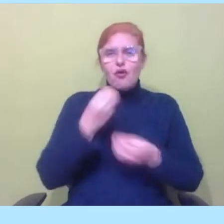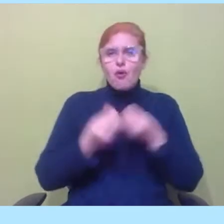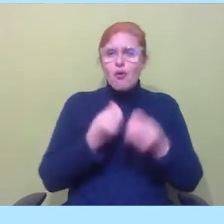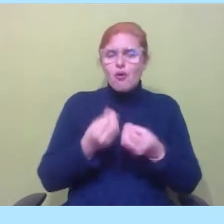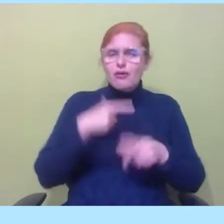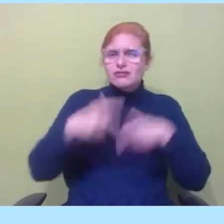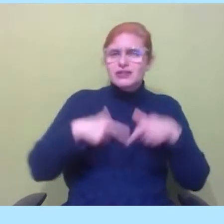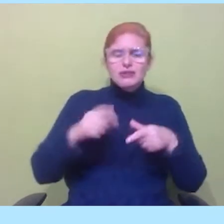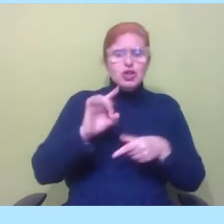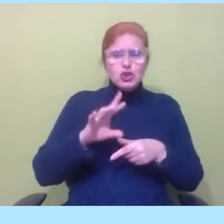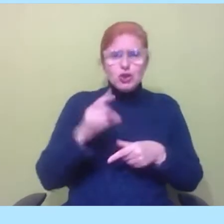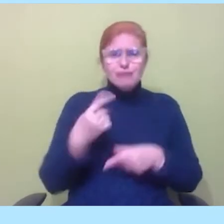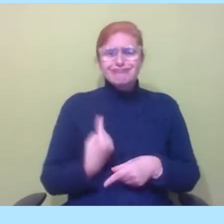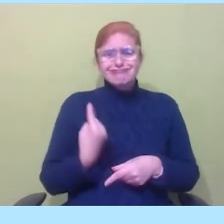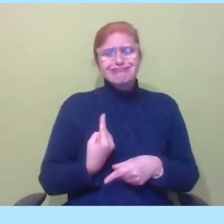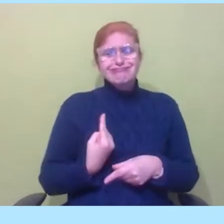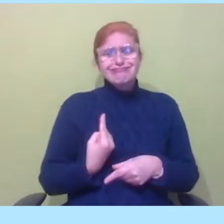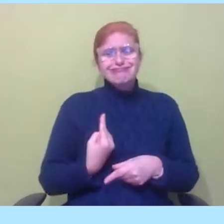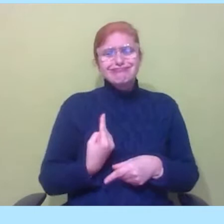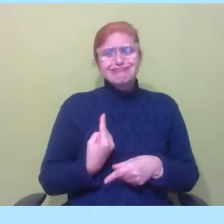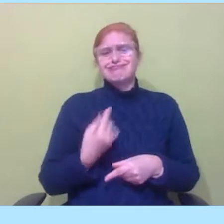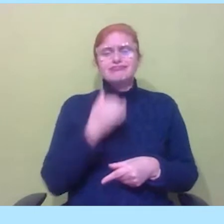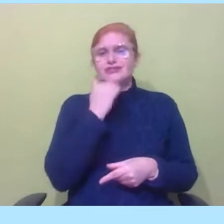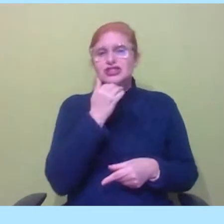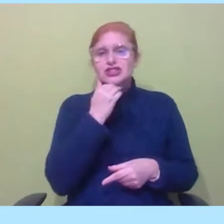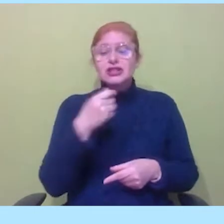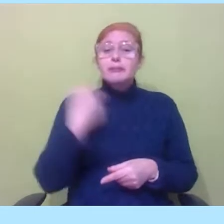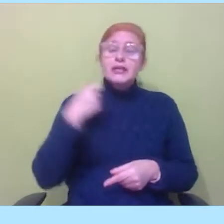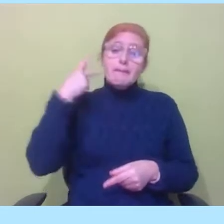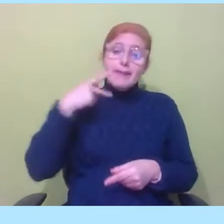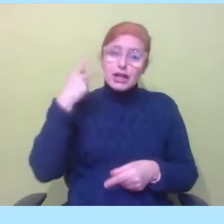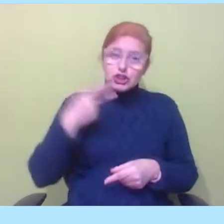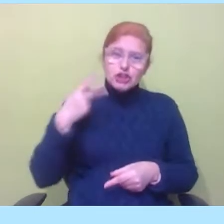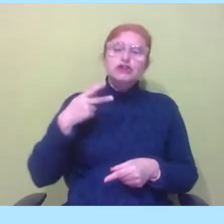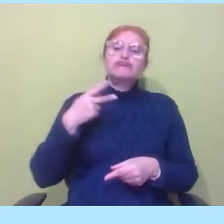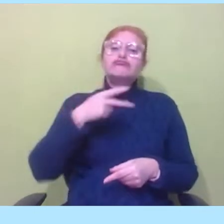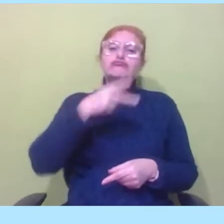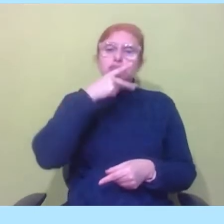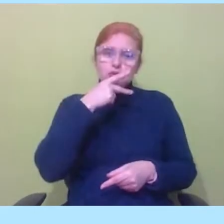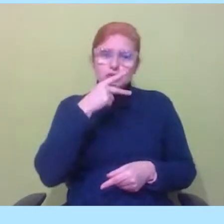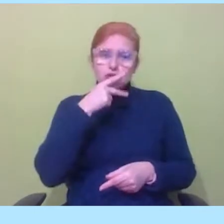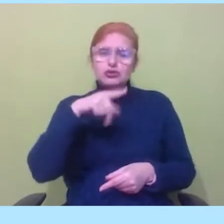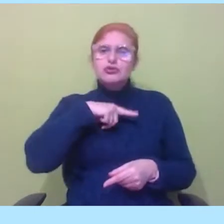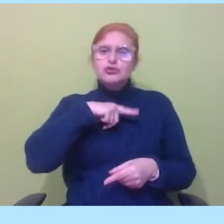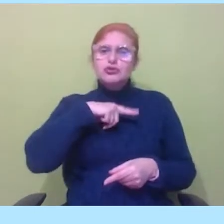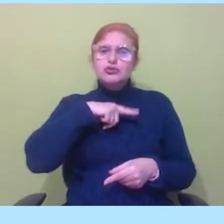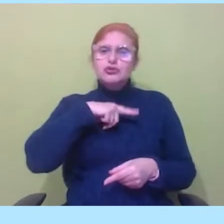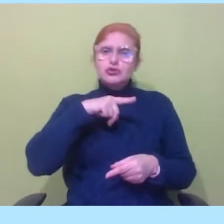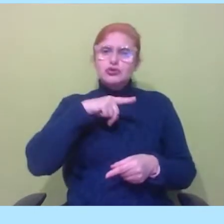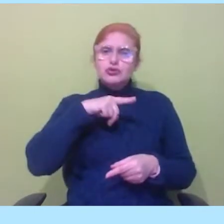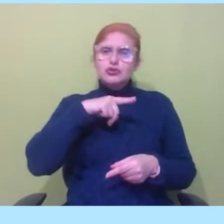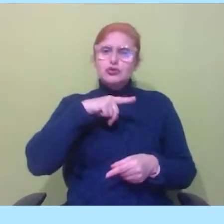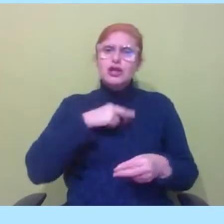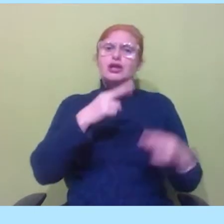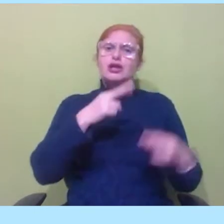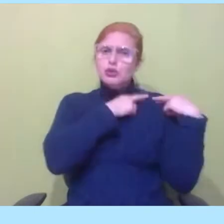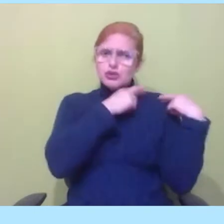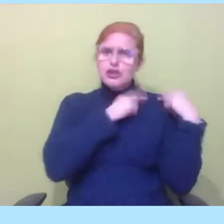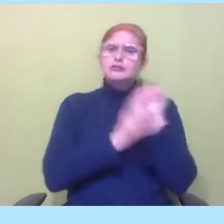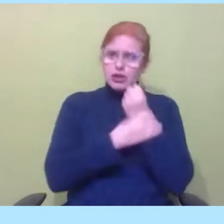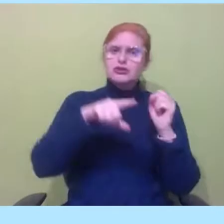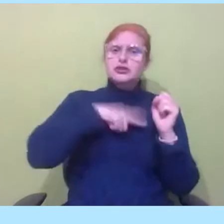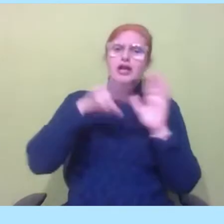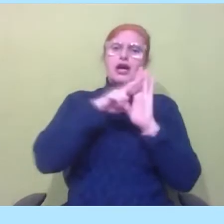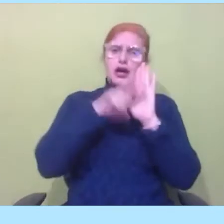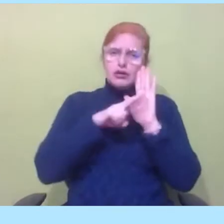enquanto instituição, precisa também se responsabilizar essa segurança. Então, existem protocolos, e aí